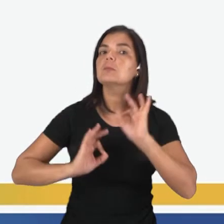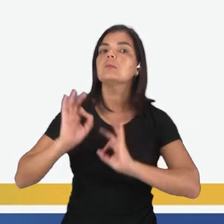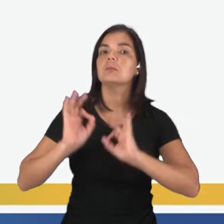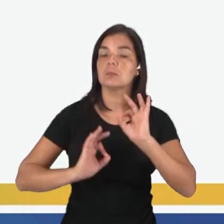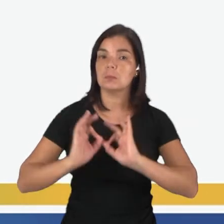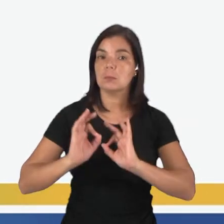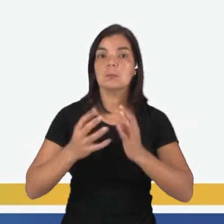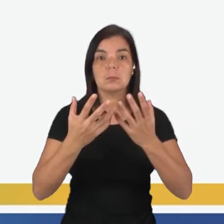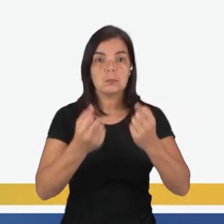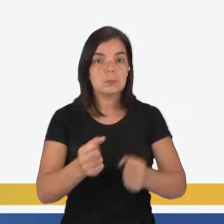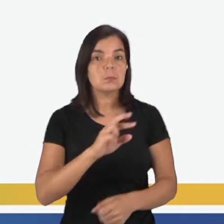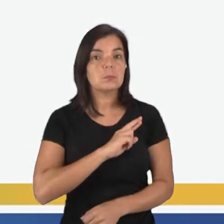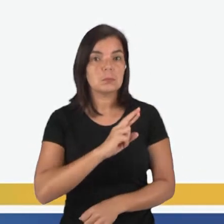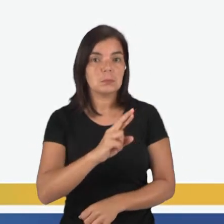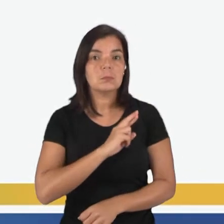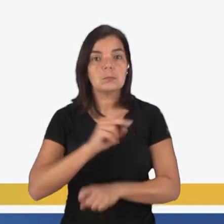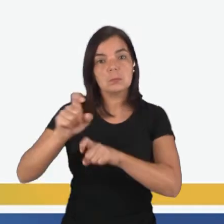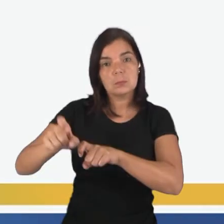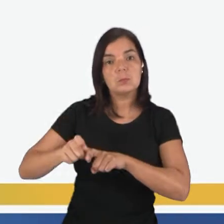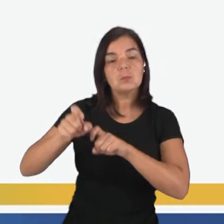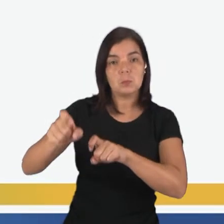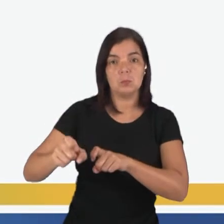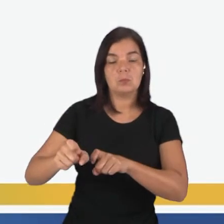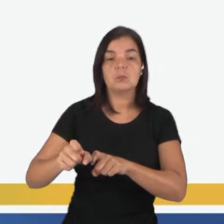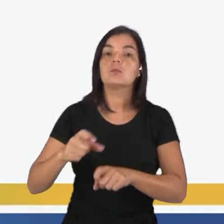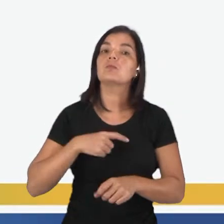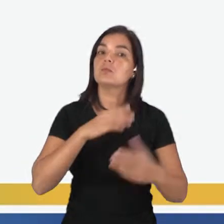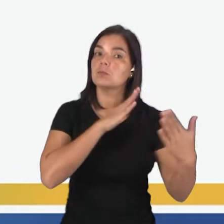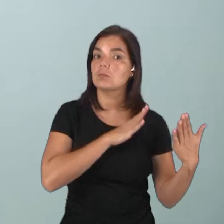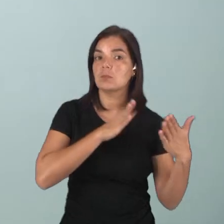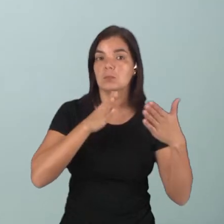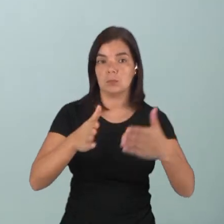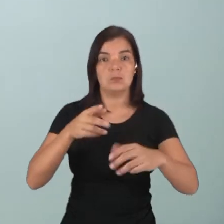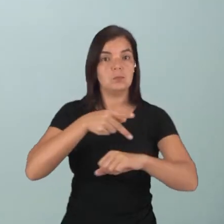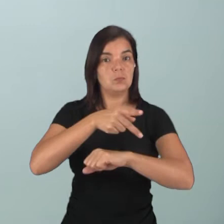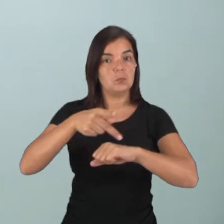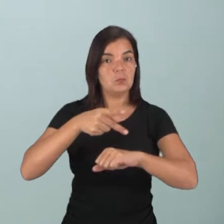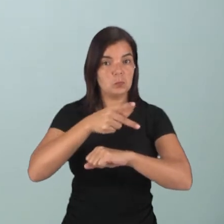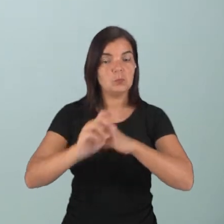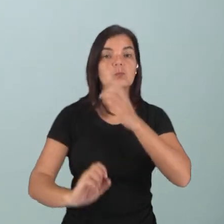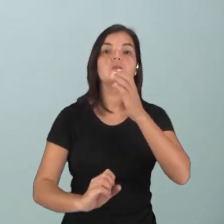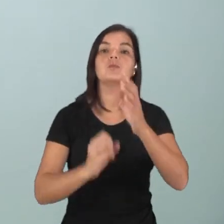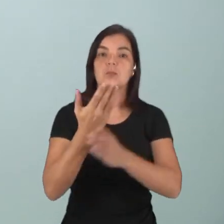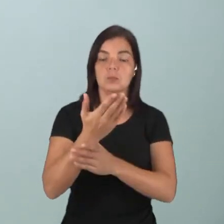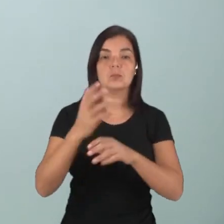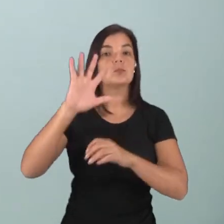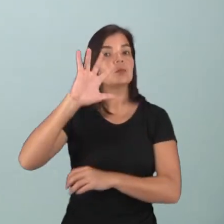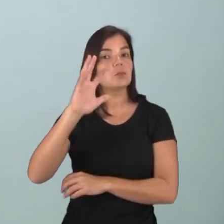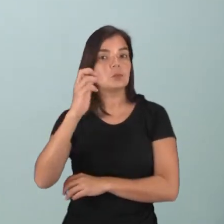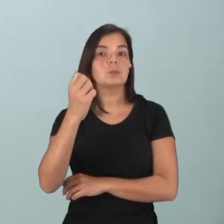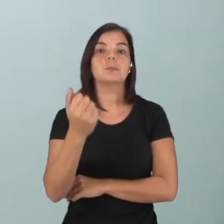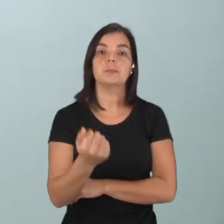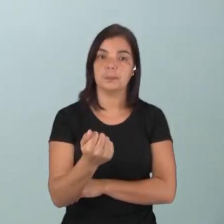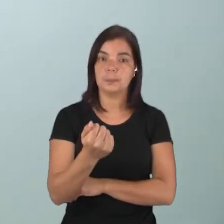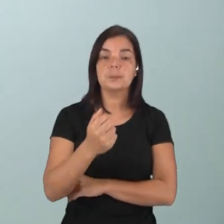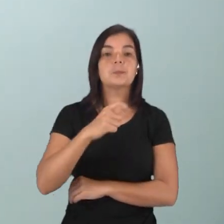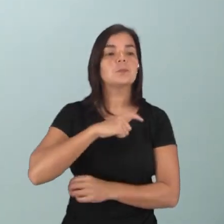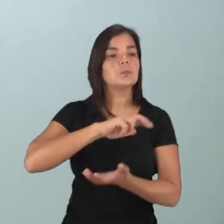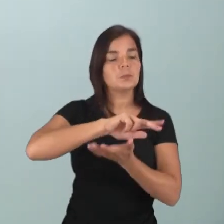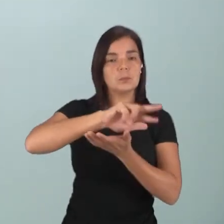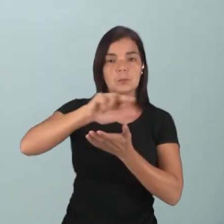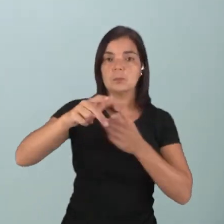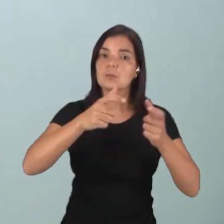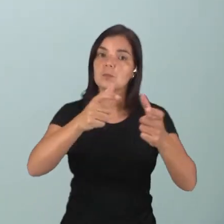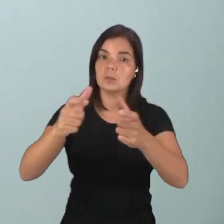e aceita a religião do colonizador, ou seja, eles vieram dos seus países de origem, os africanos, que eles de